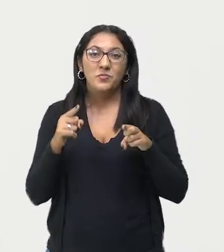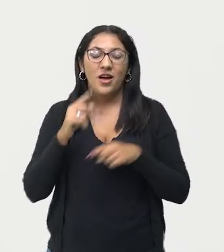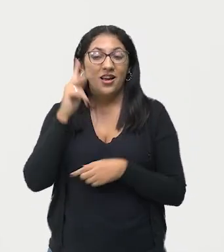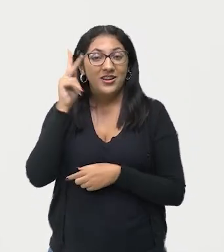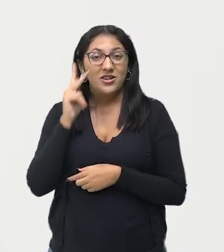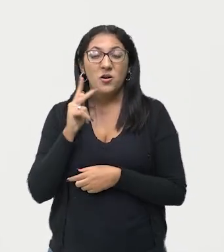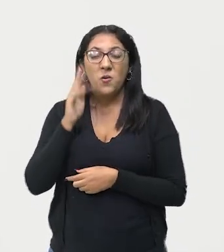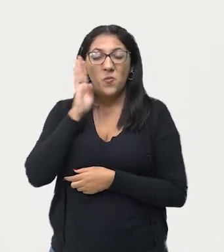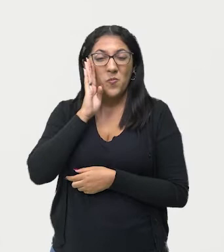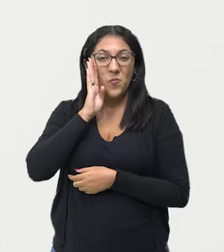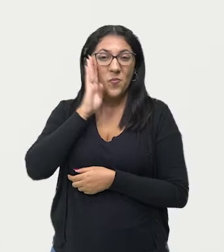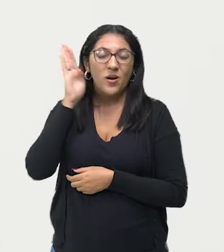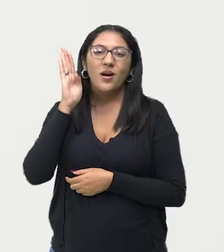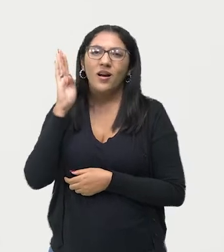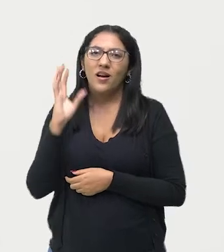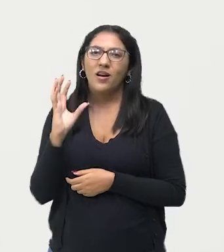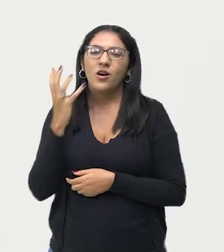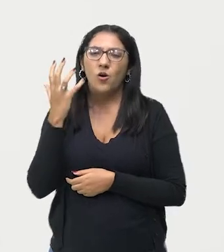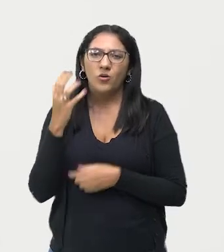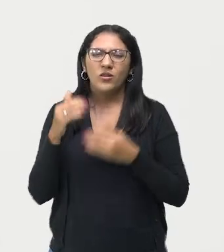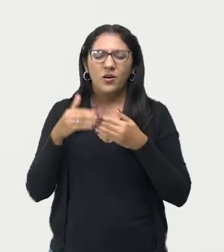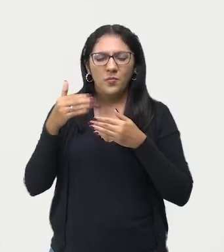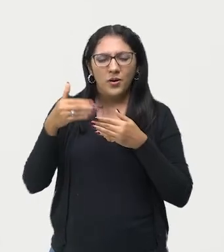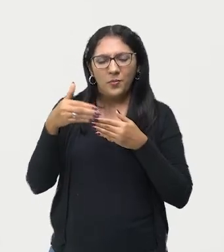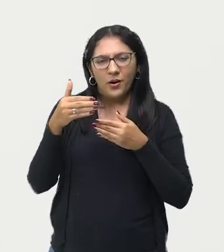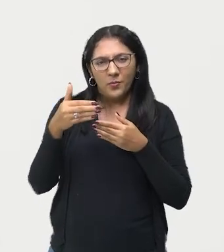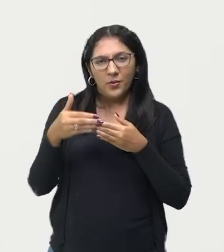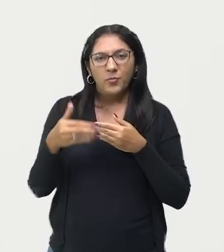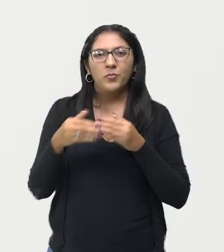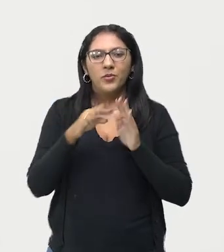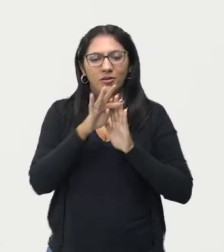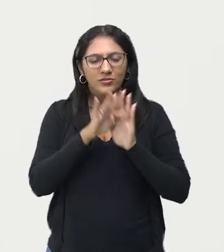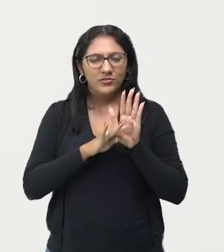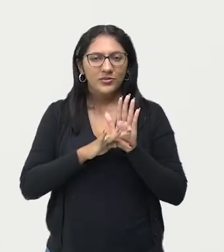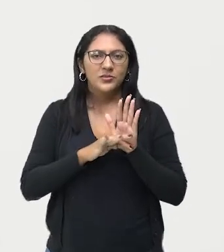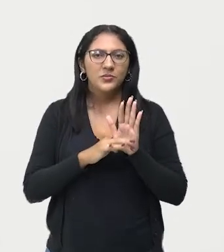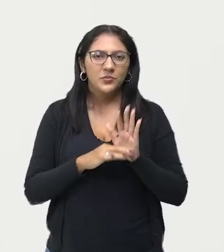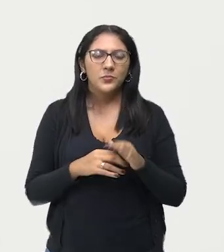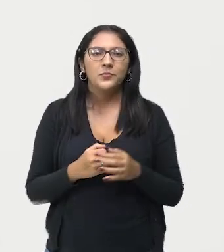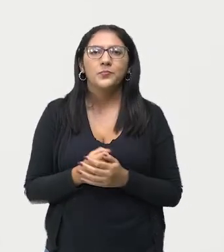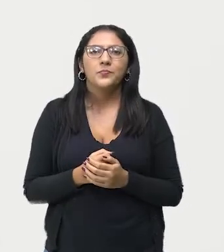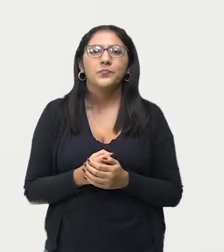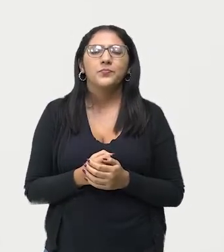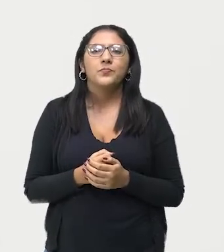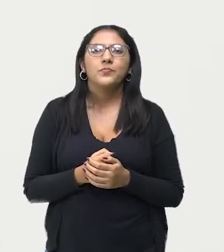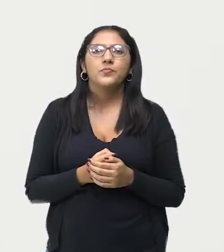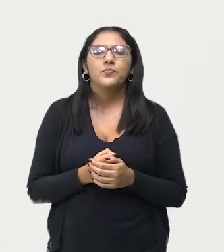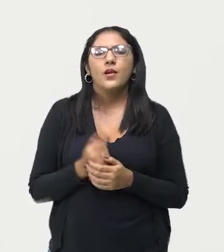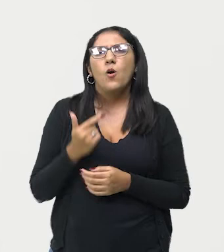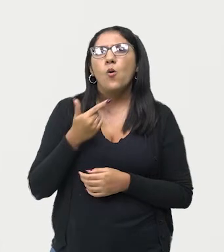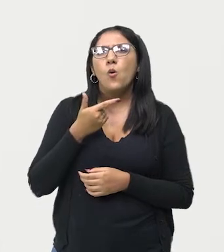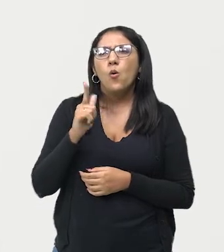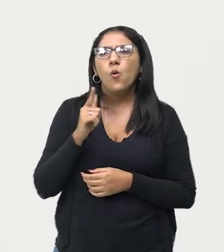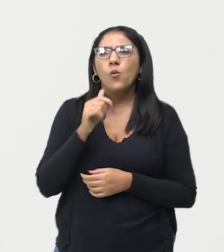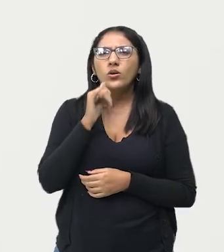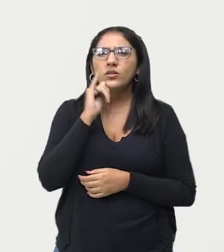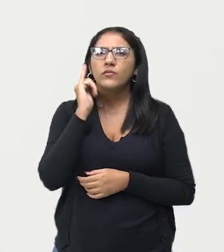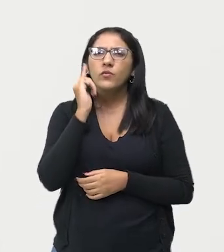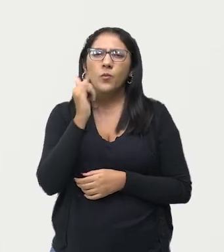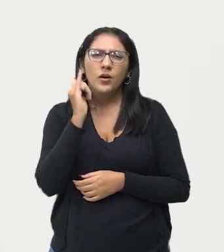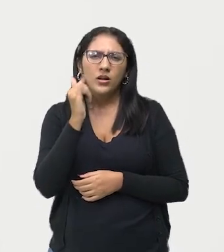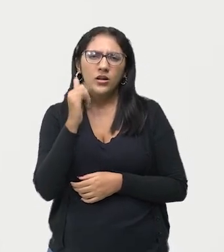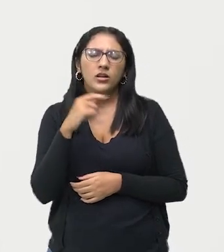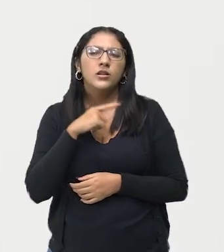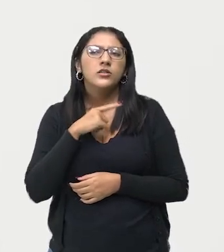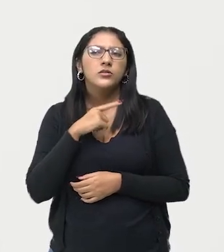sobre vários fatos que vão ocorrendo ali dentro do texto, não é? E uma outra informação antes de continuarmos é